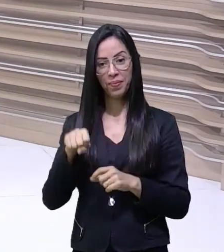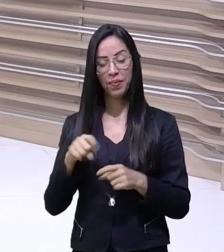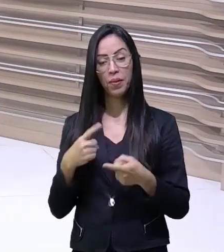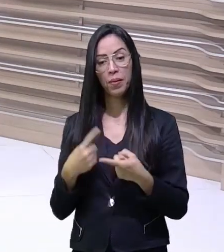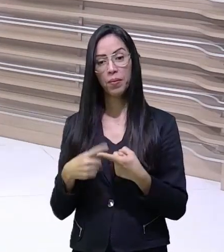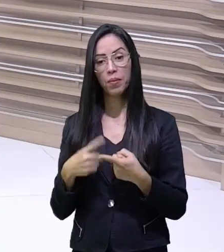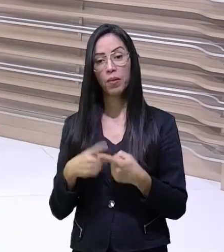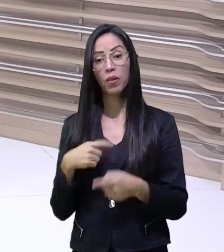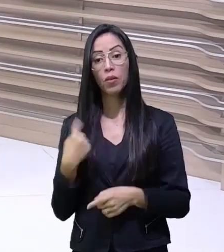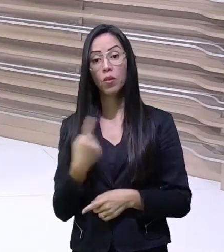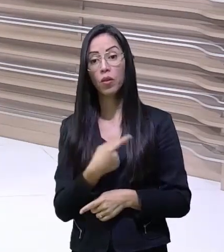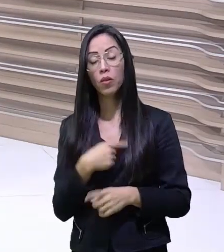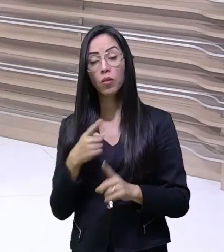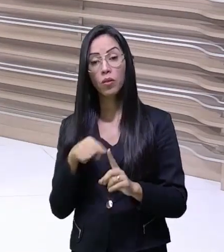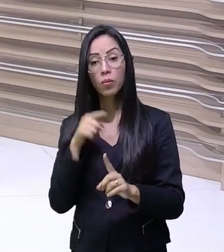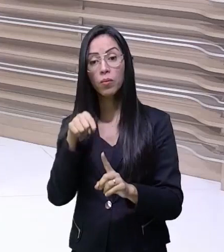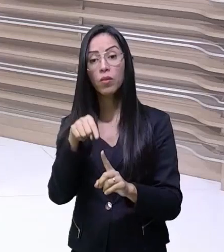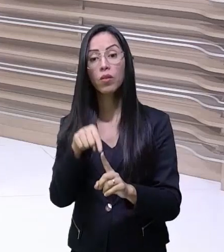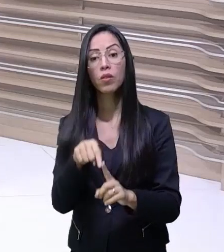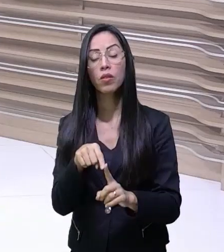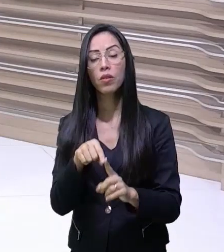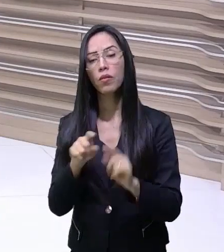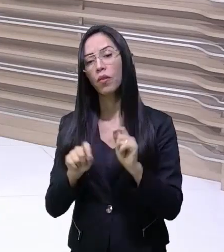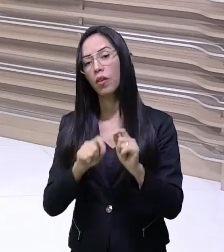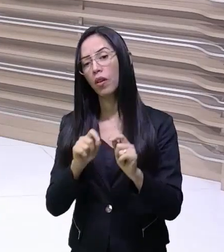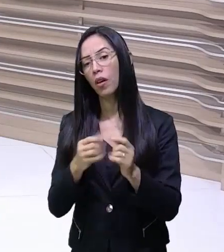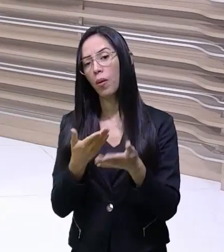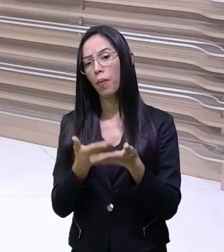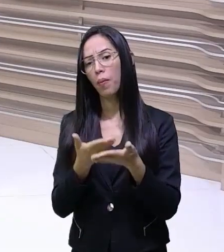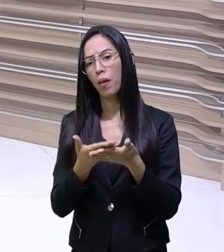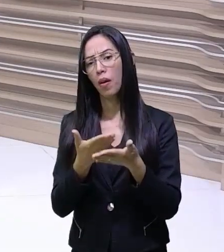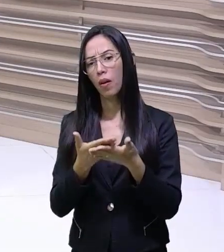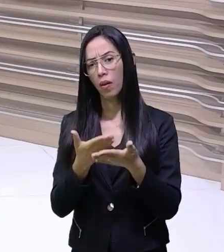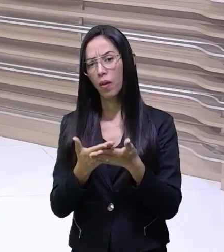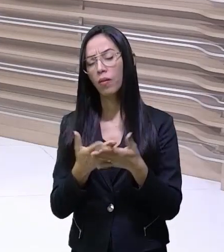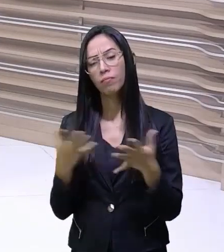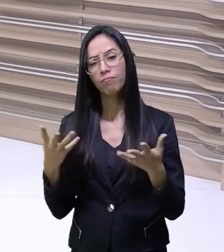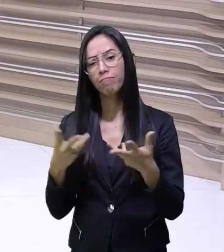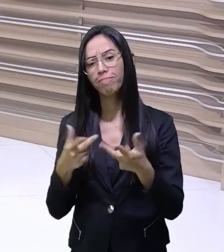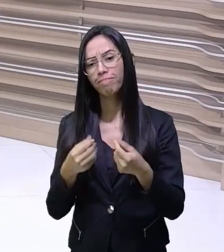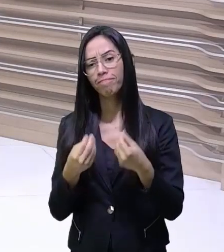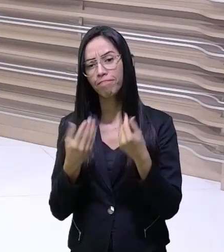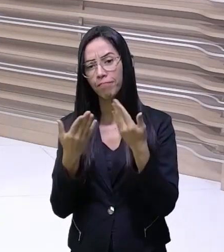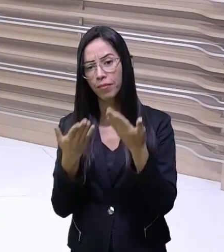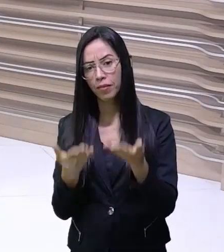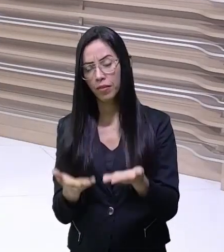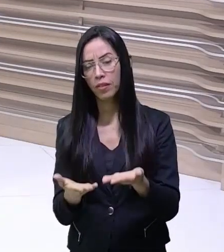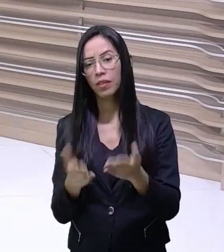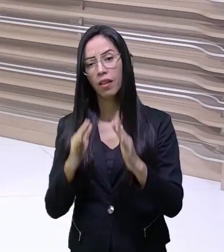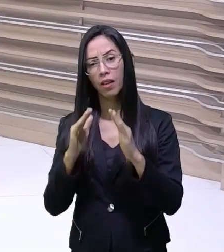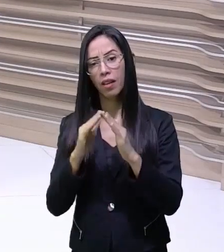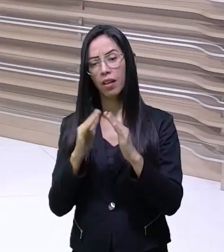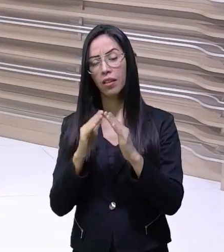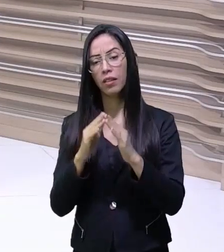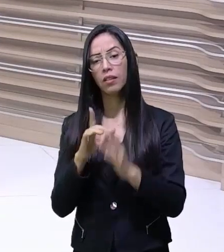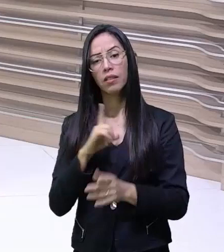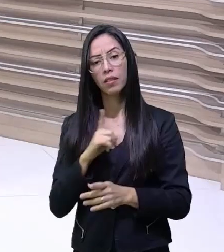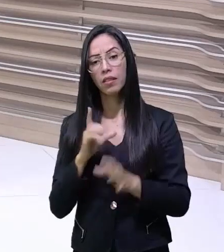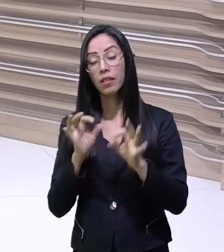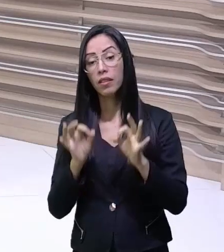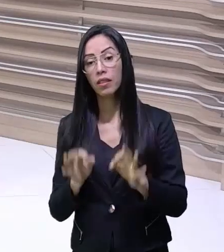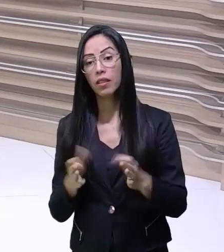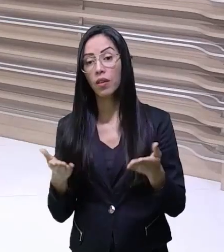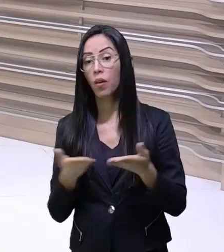O nosso objetivo maior aqui é levar uma aula de qualidade para você aí em casa. É verdade. Eu tenho certeza que